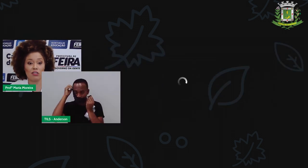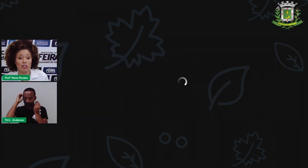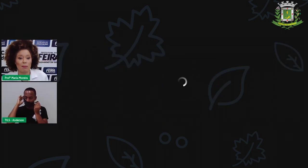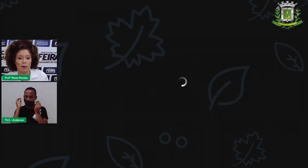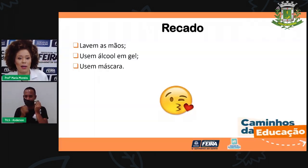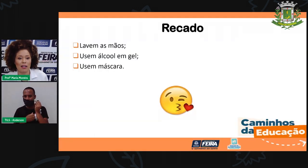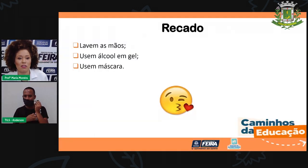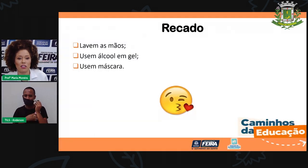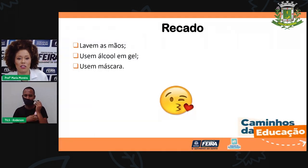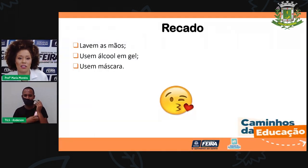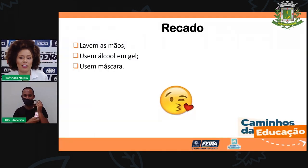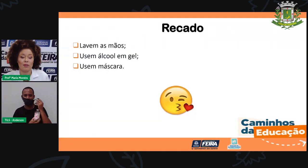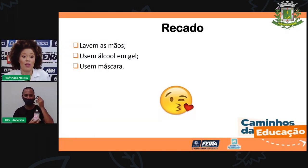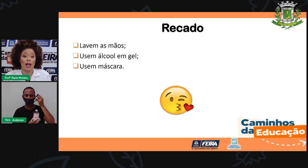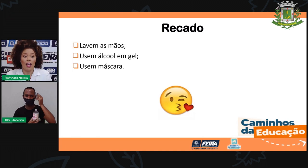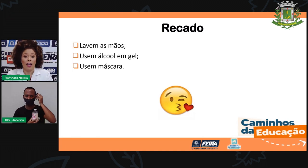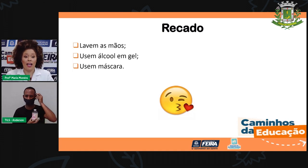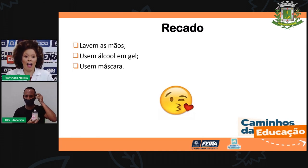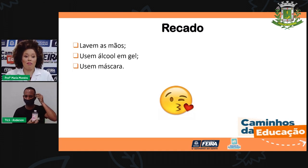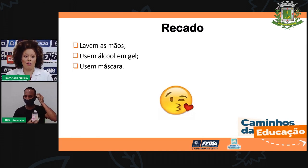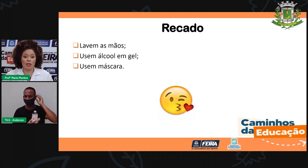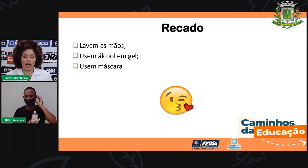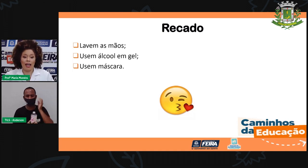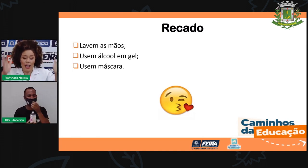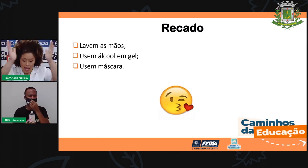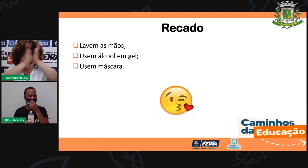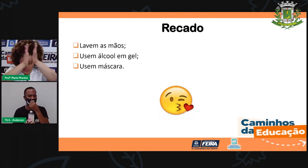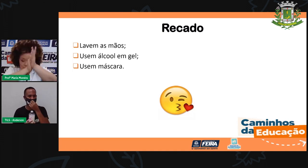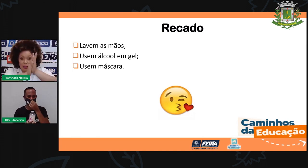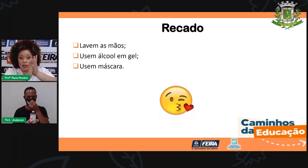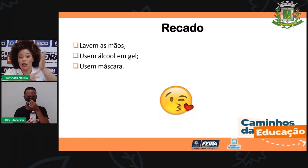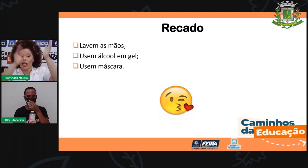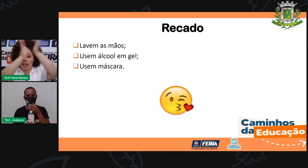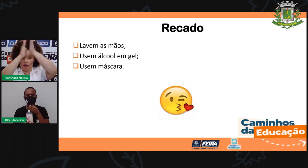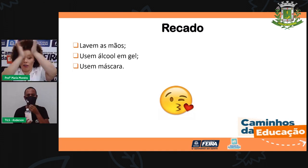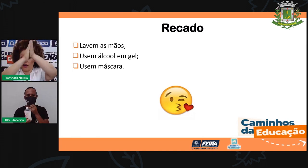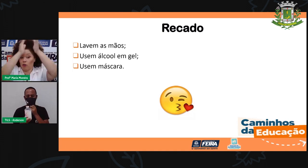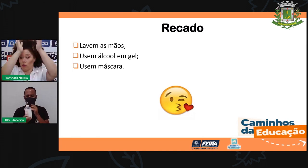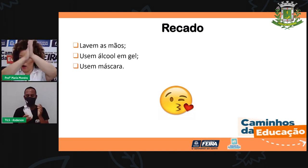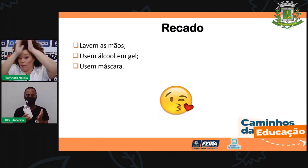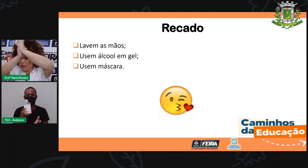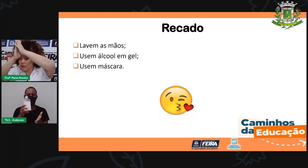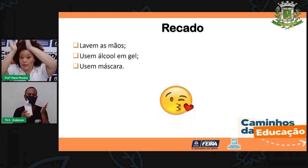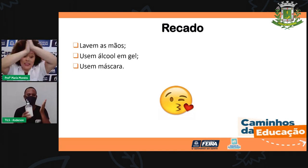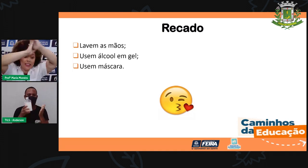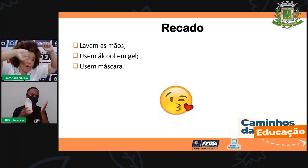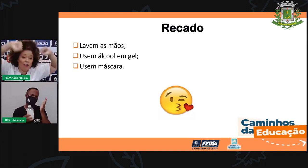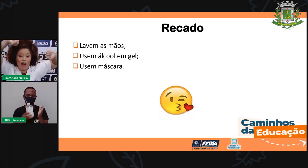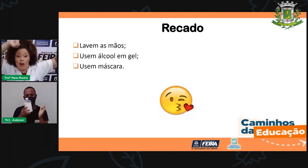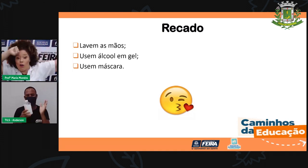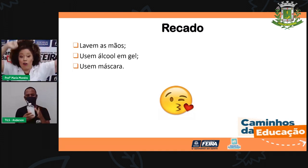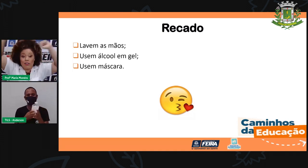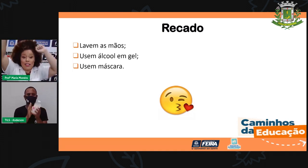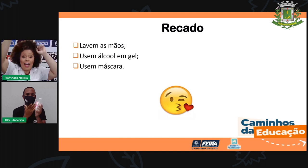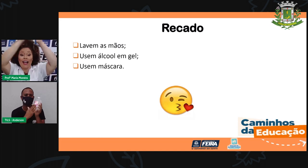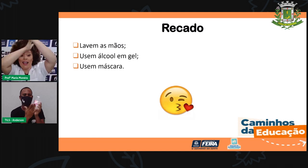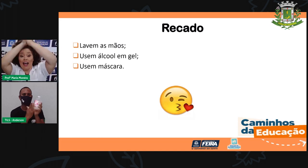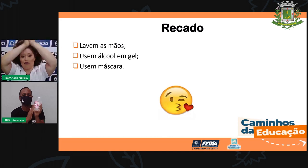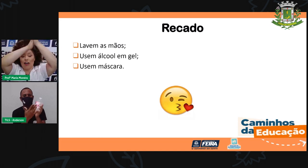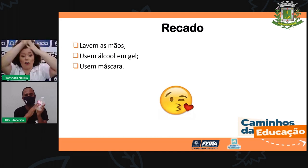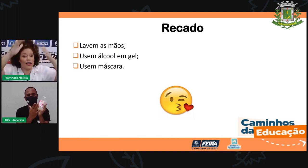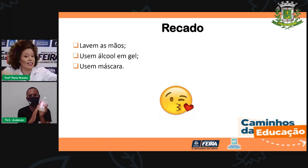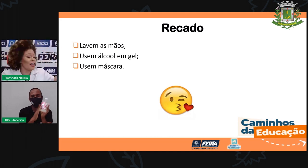Anderson já tá preparado, gente. Lavem o quê? As mãos. Lava uma mão. Lava outra.